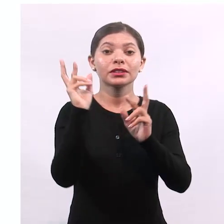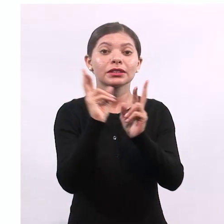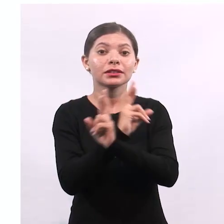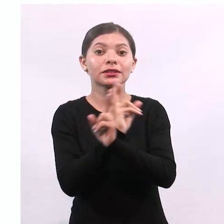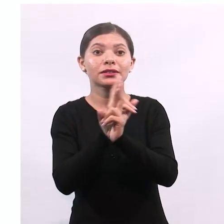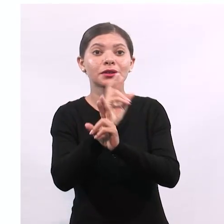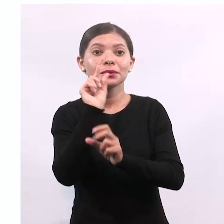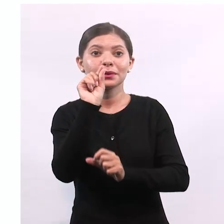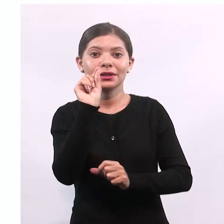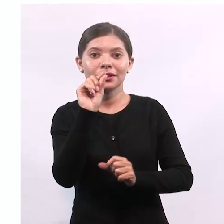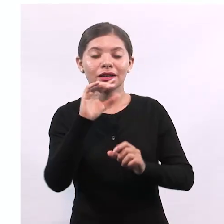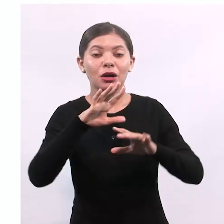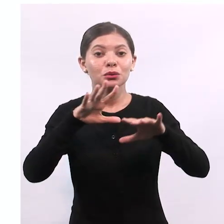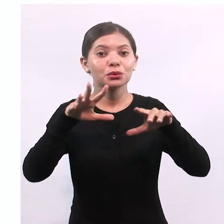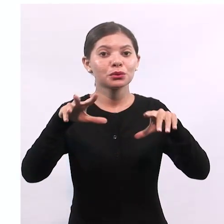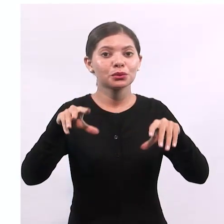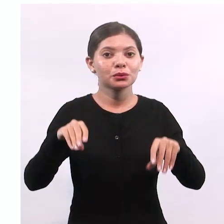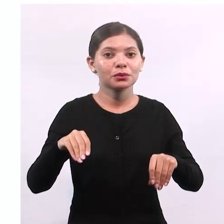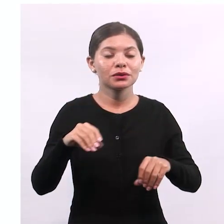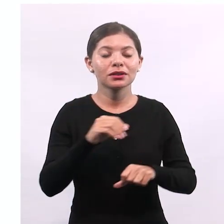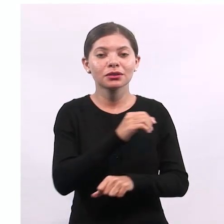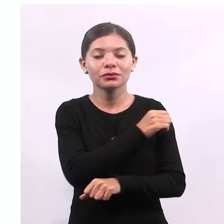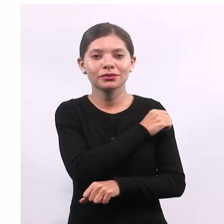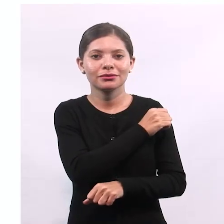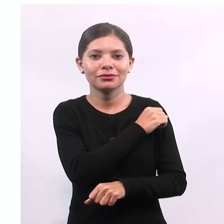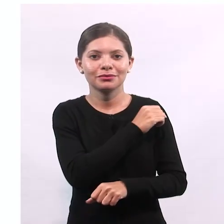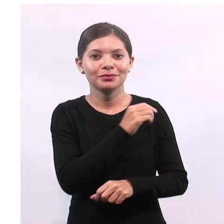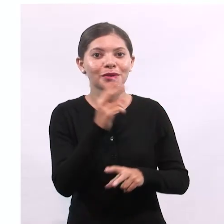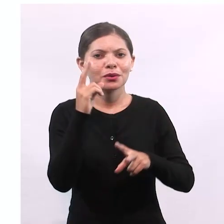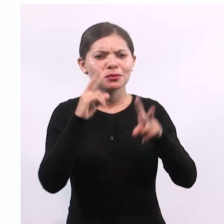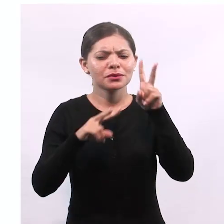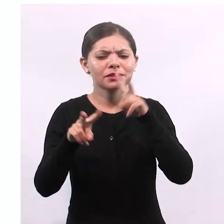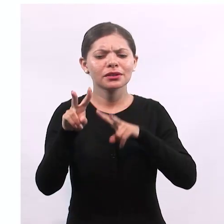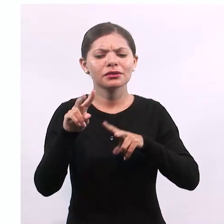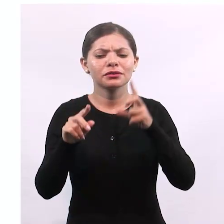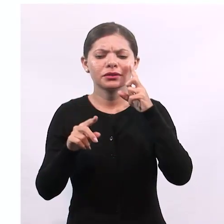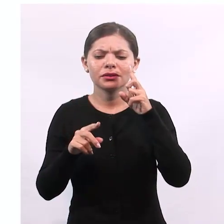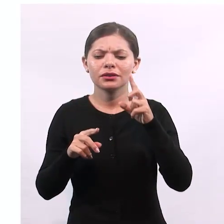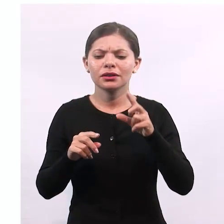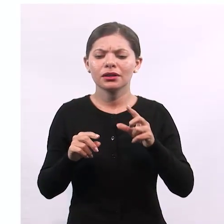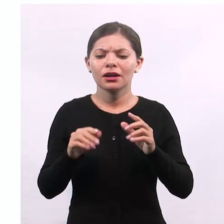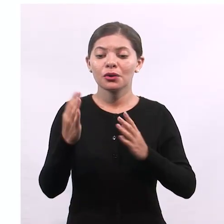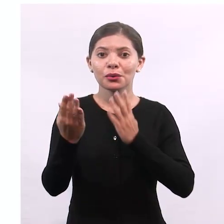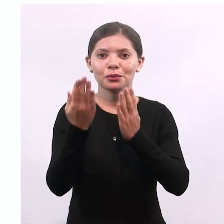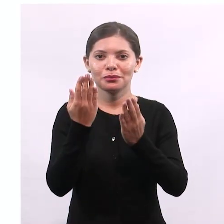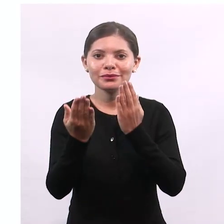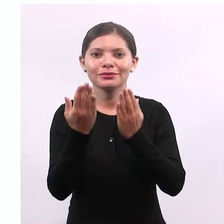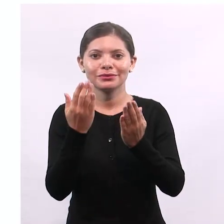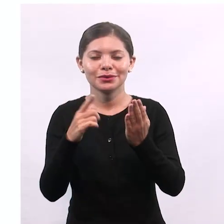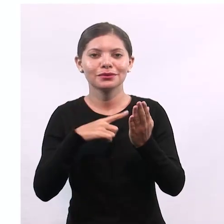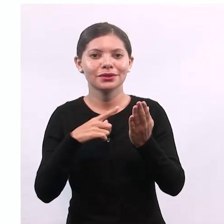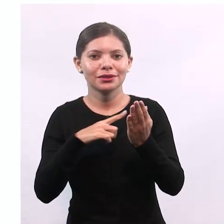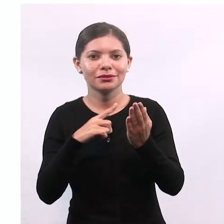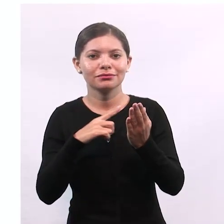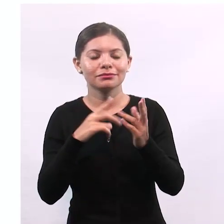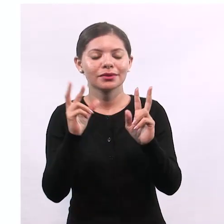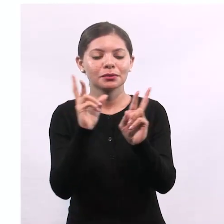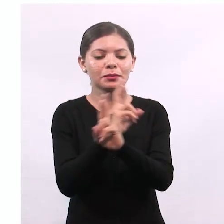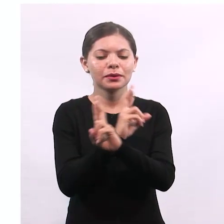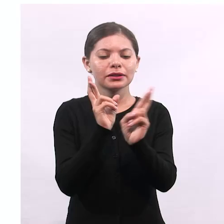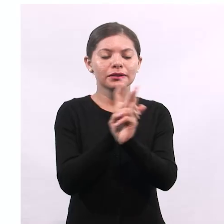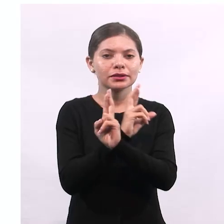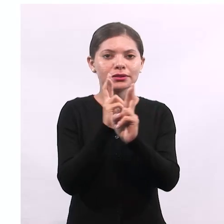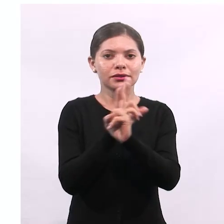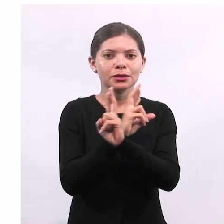de alunos Observe que há uma comparação é uma relação entre valores